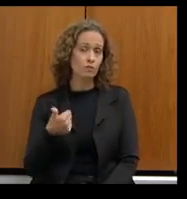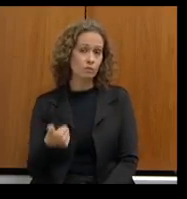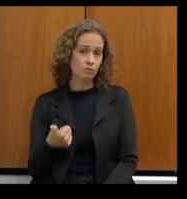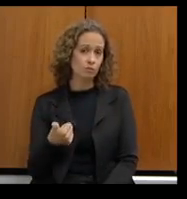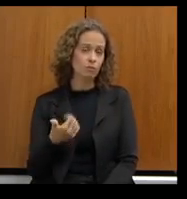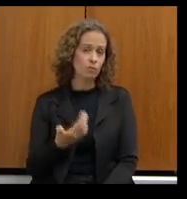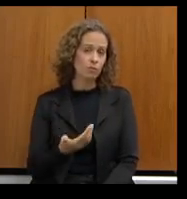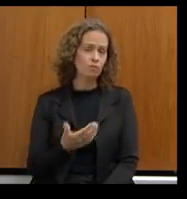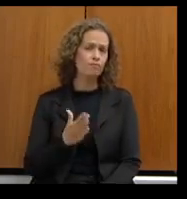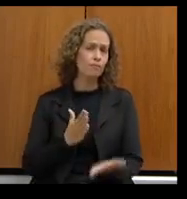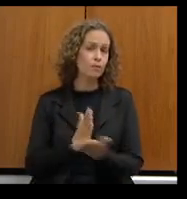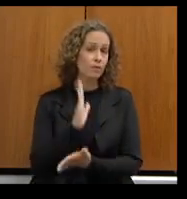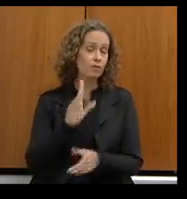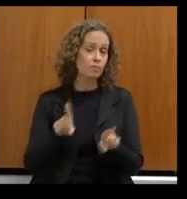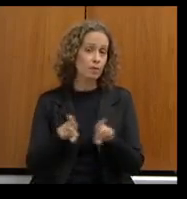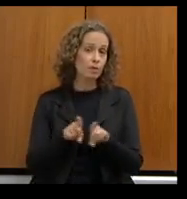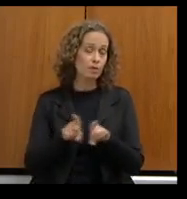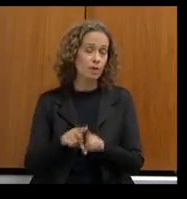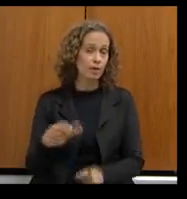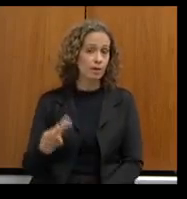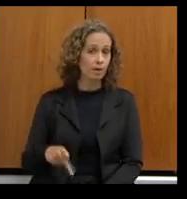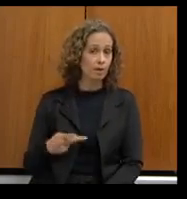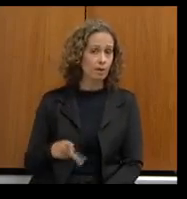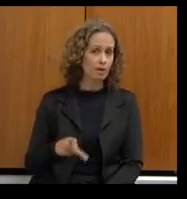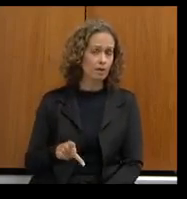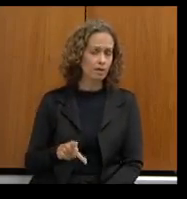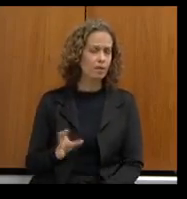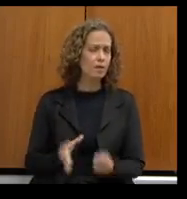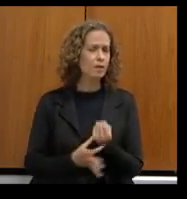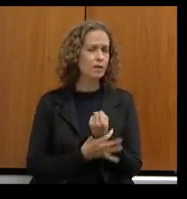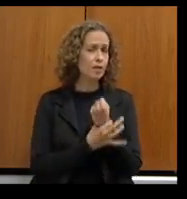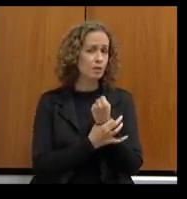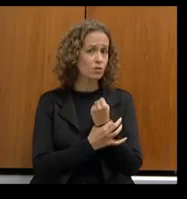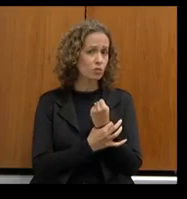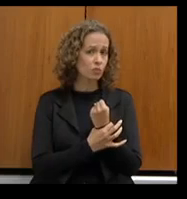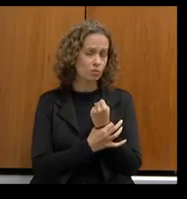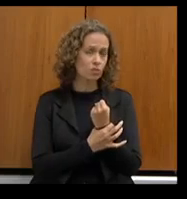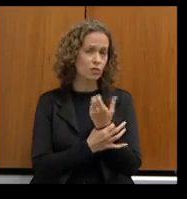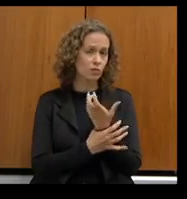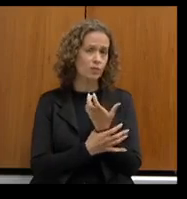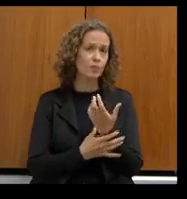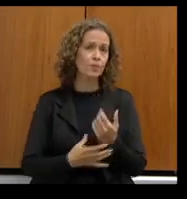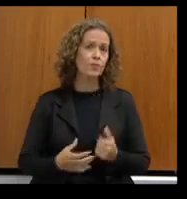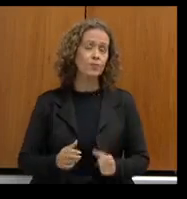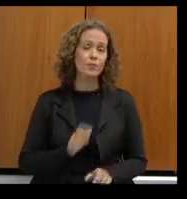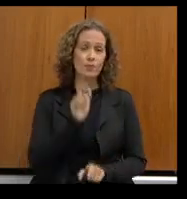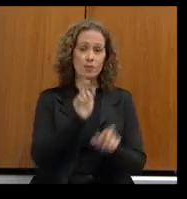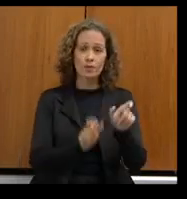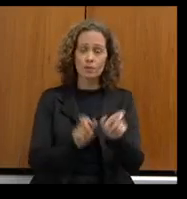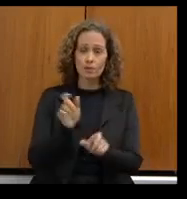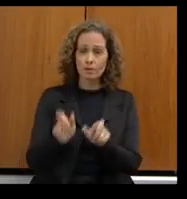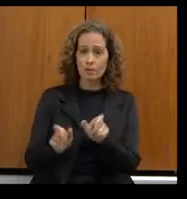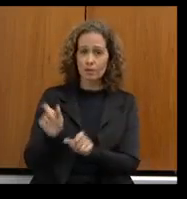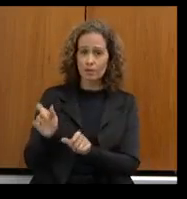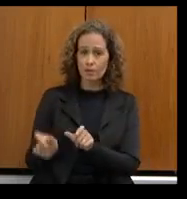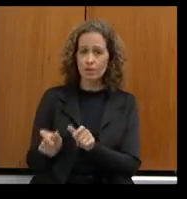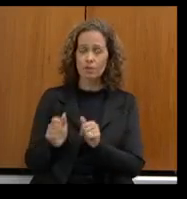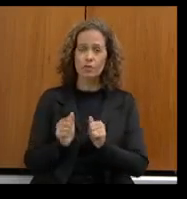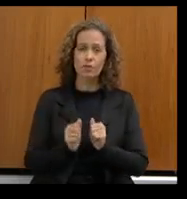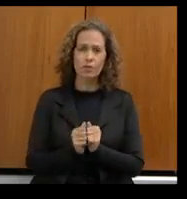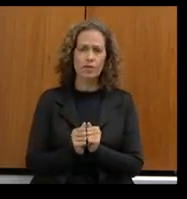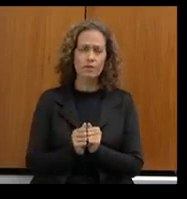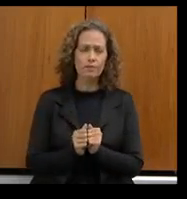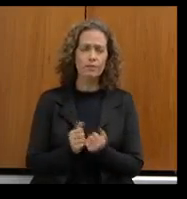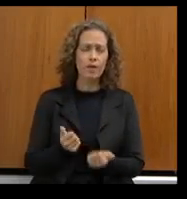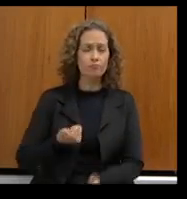lançamento provando aqui na casa Garantido e entre as pessoas que estão na prioridade